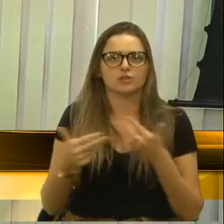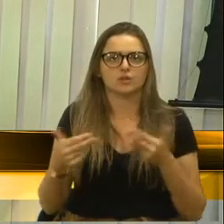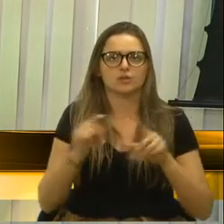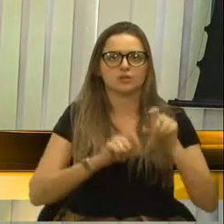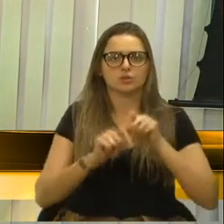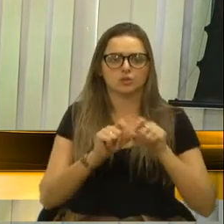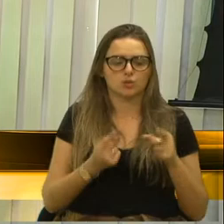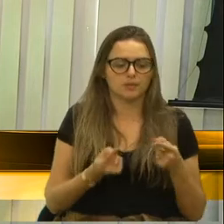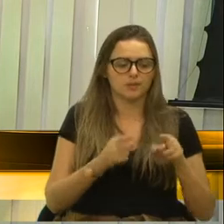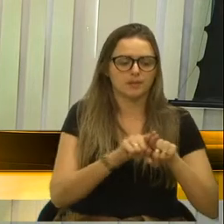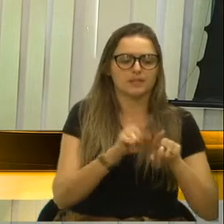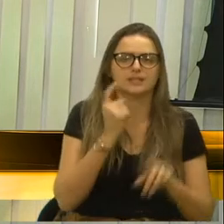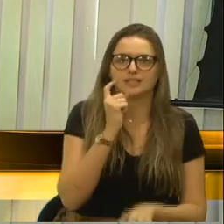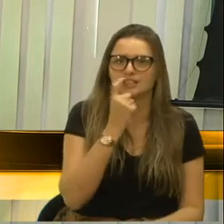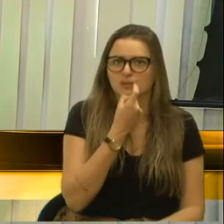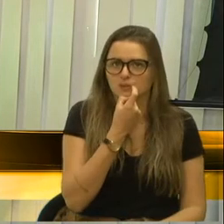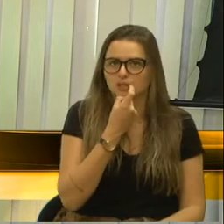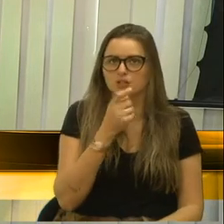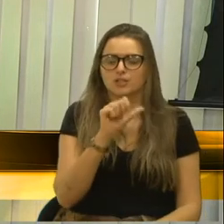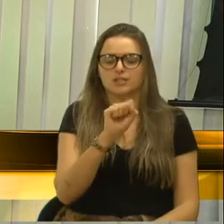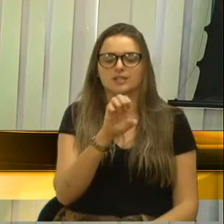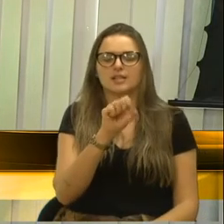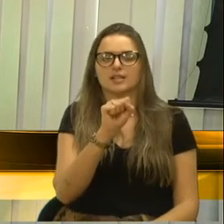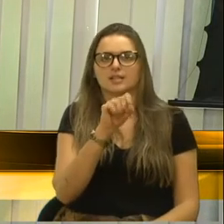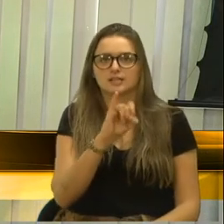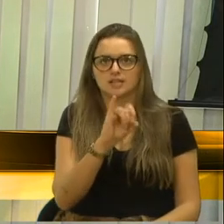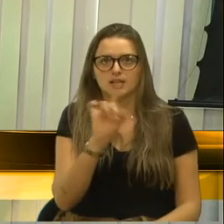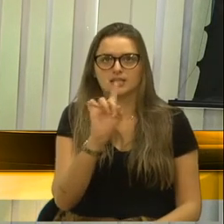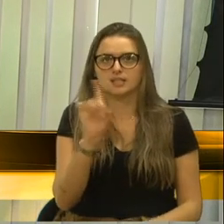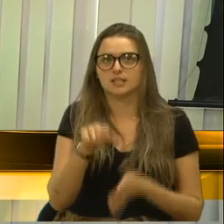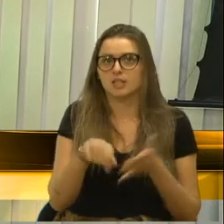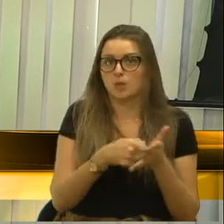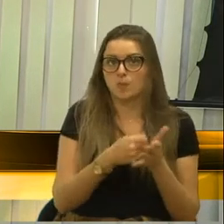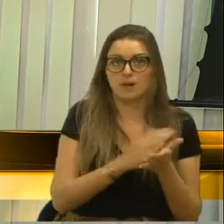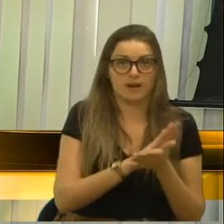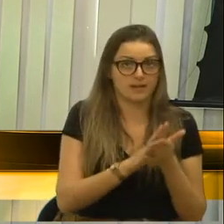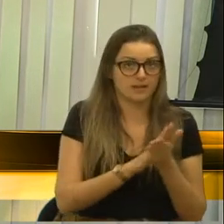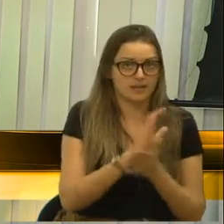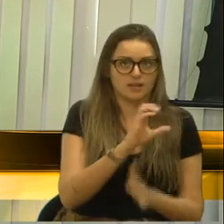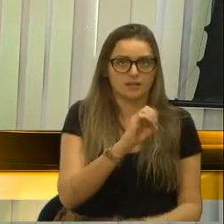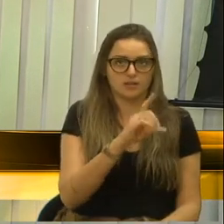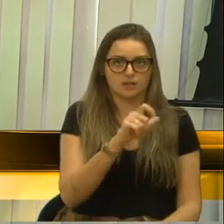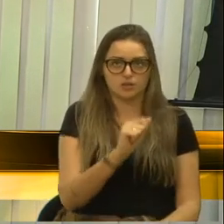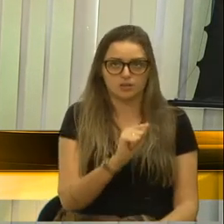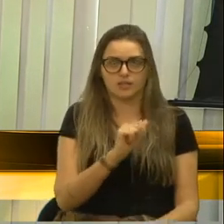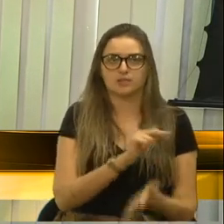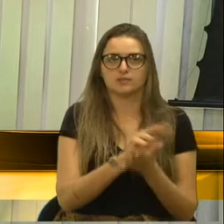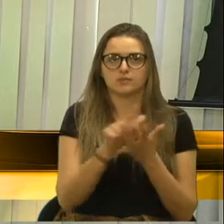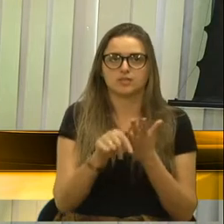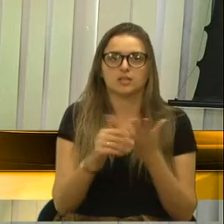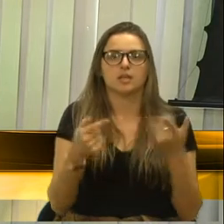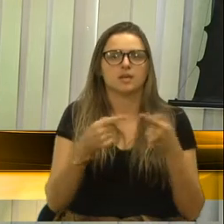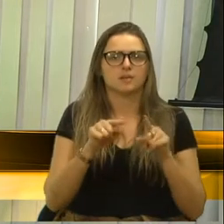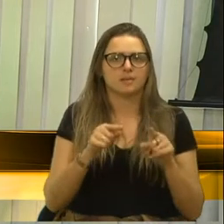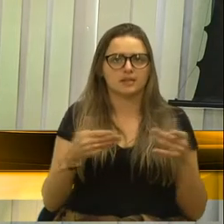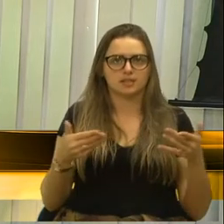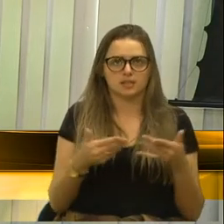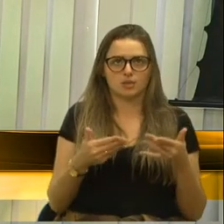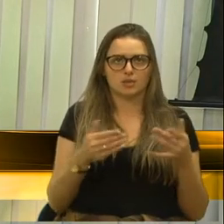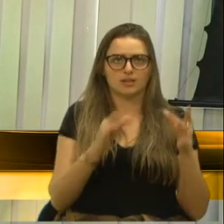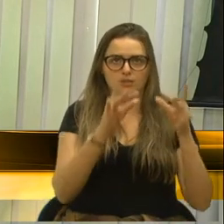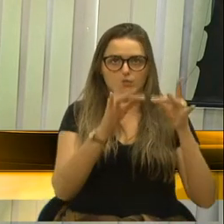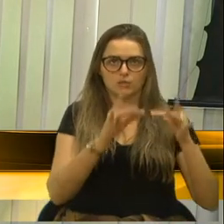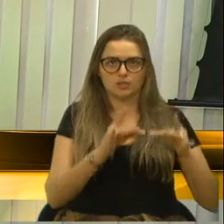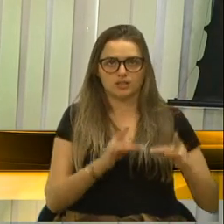convênio dos dentistas com o SESI, sem custo para a Codeca, etc., etc. Mas não vamos entrar muito